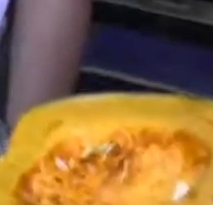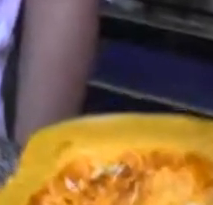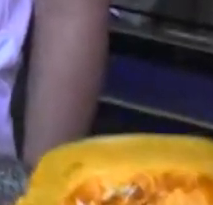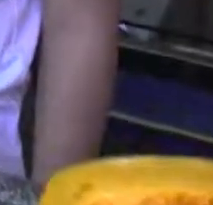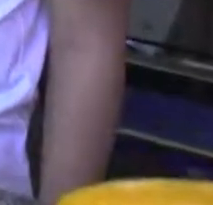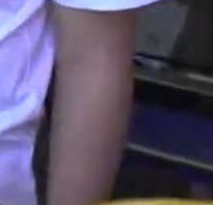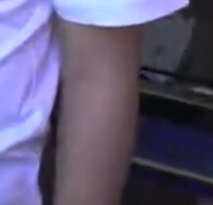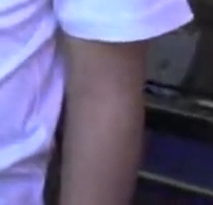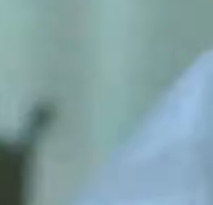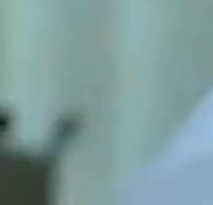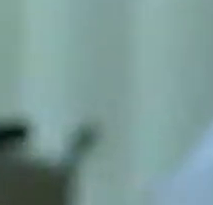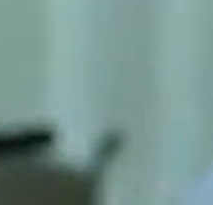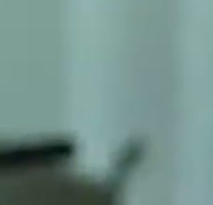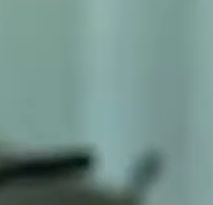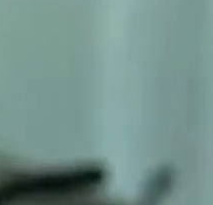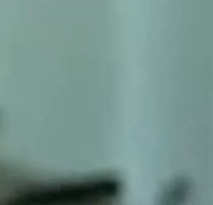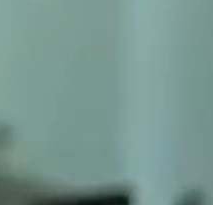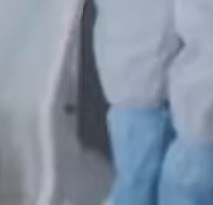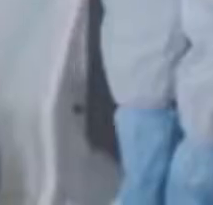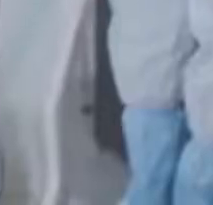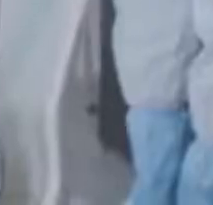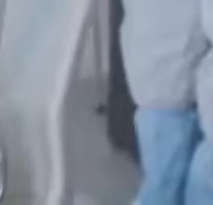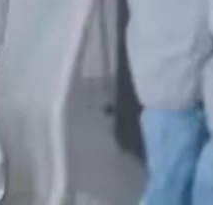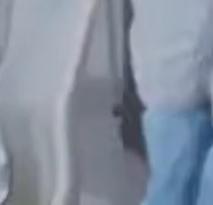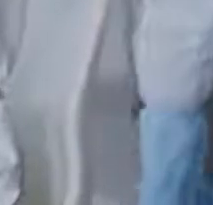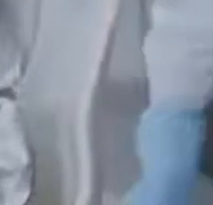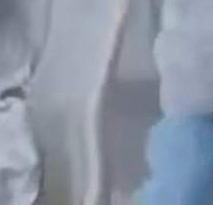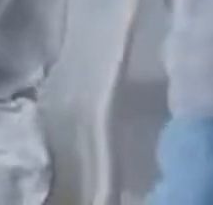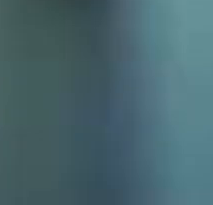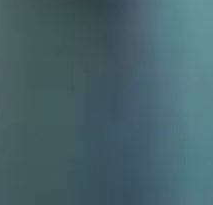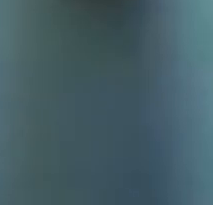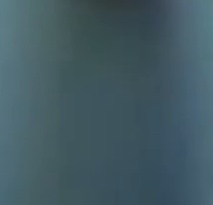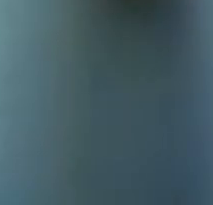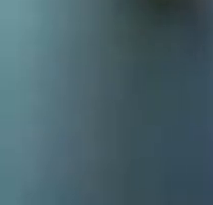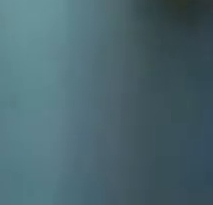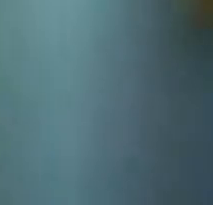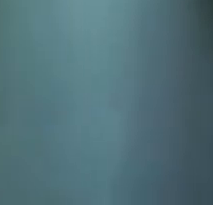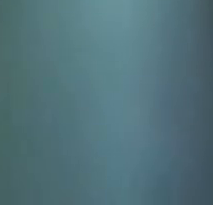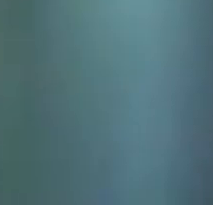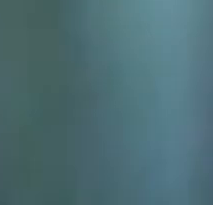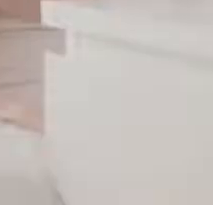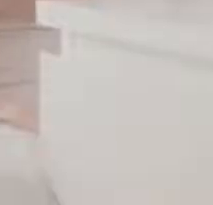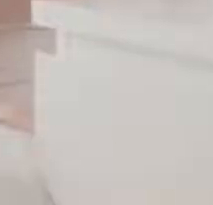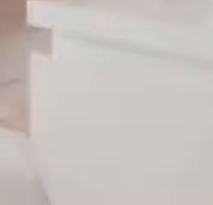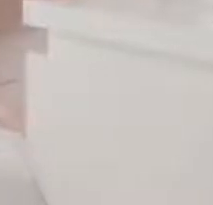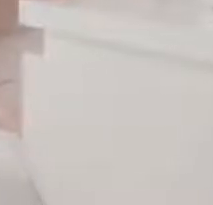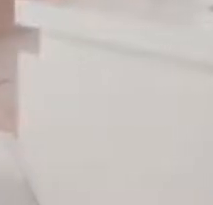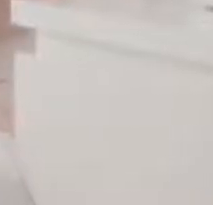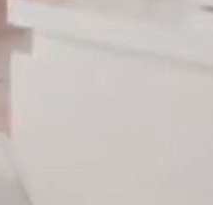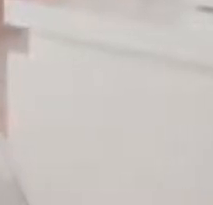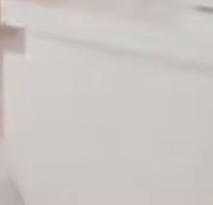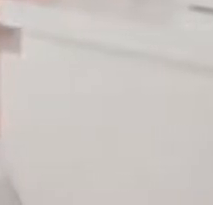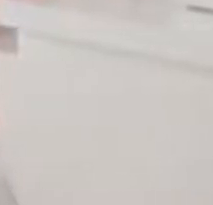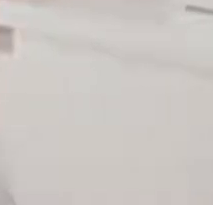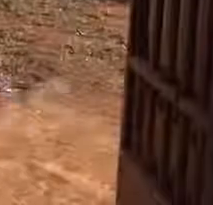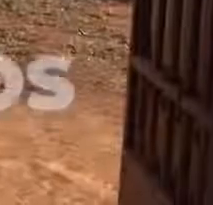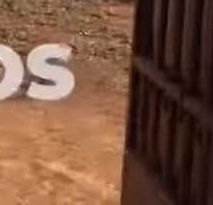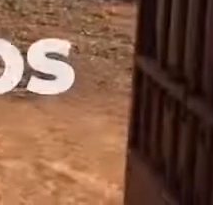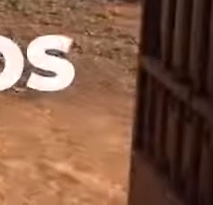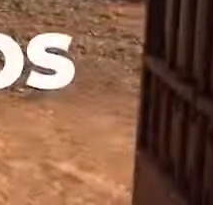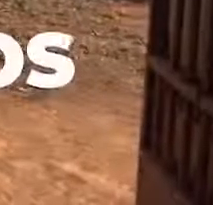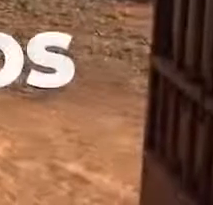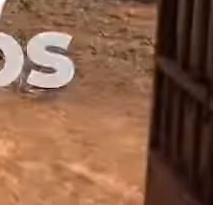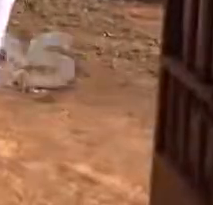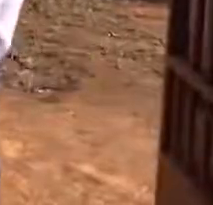ser tão breve. Desde o começo da pandemia, os nutricionistas estão cumprindo seu papel essencial, promovendo saúde,